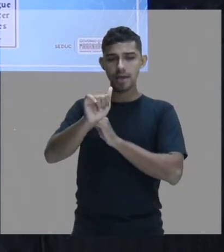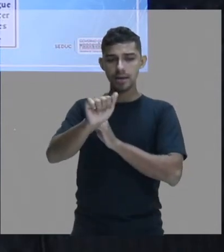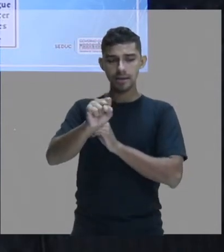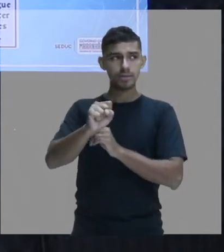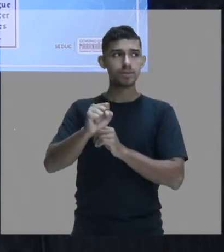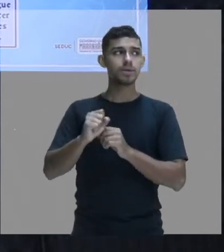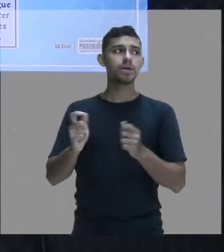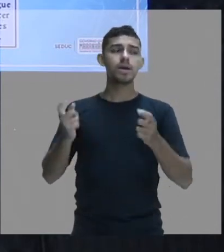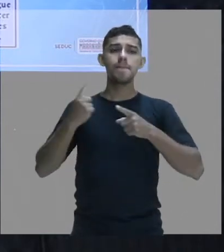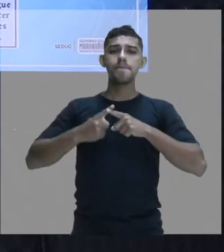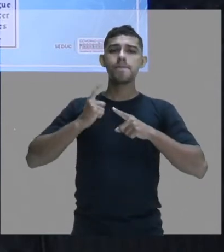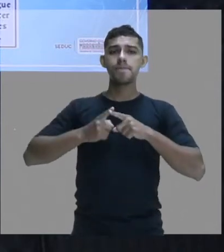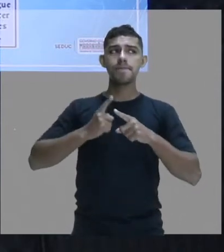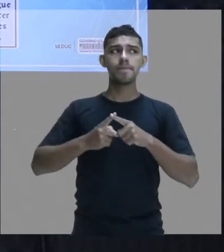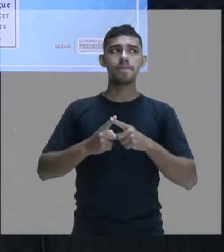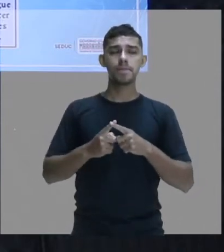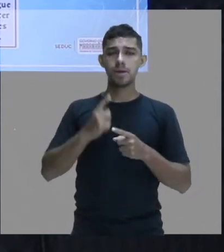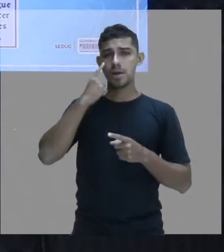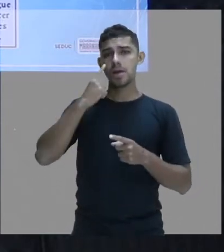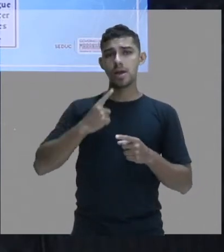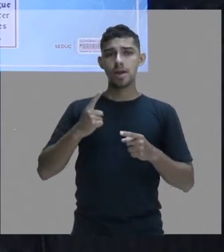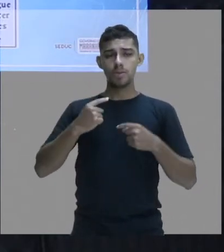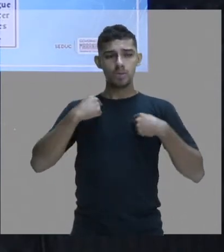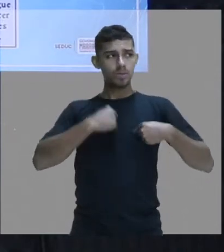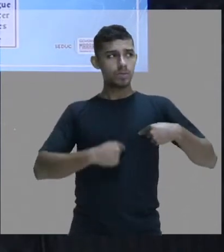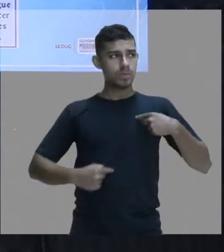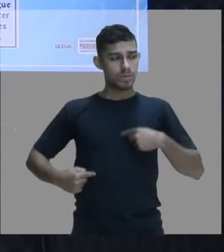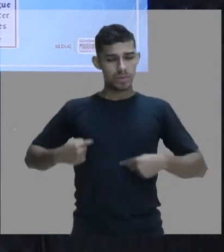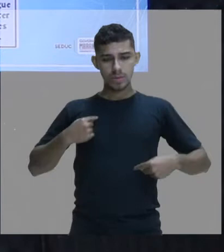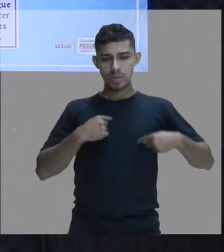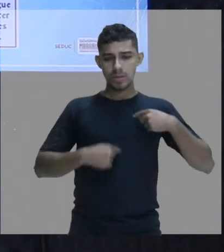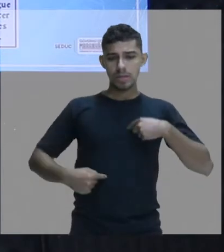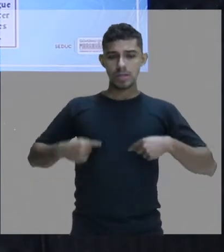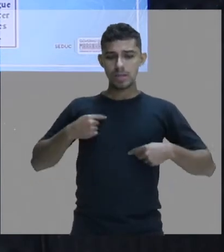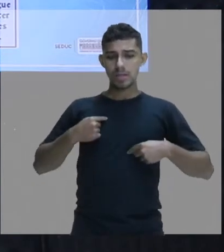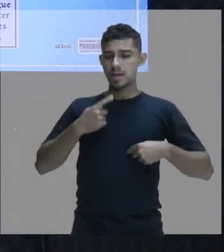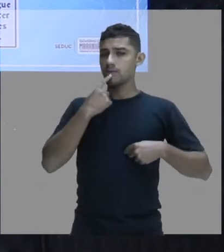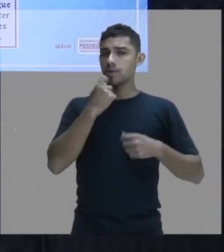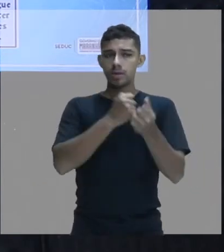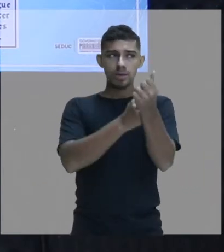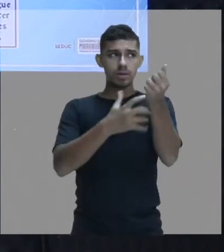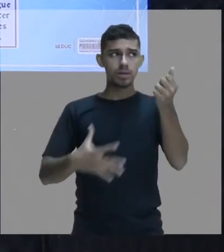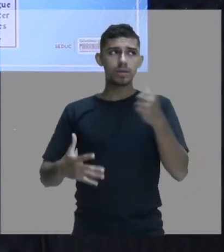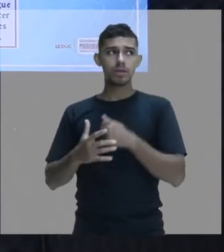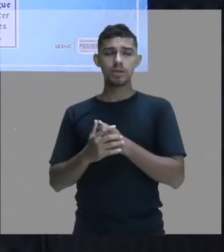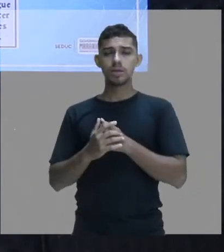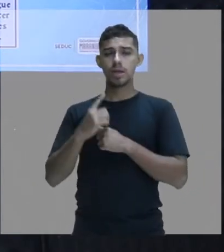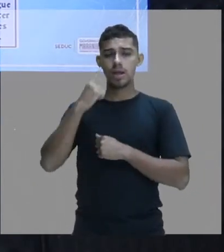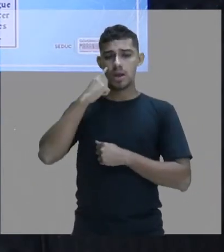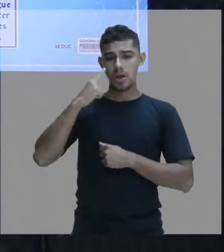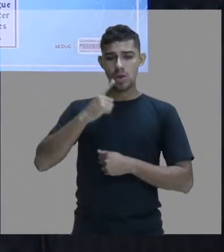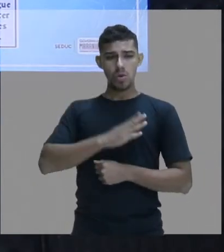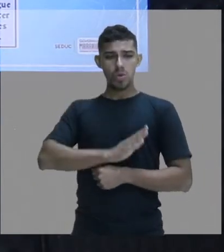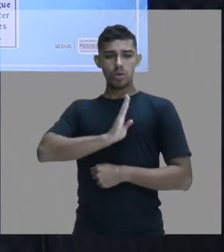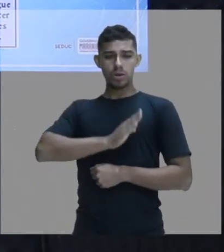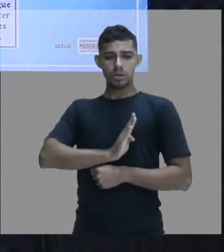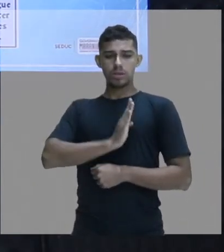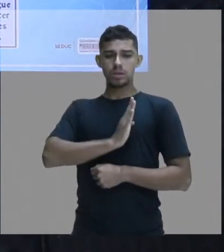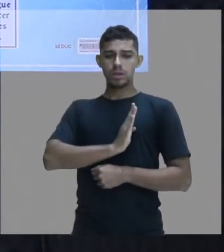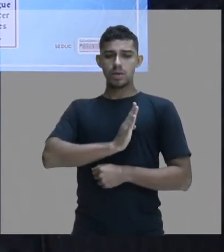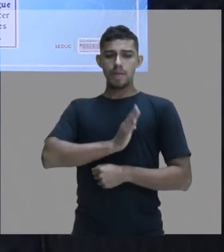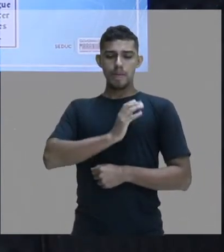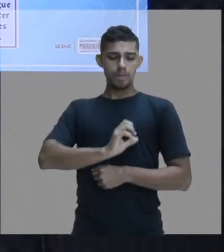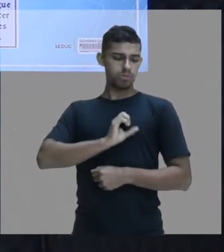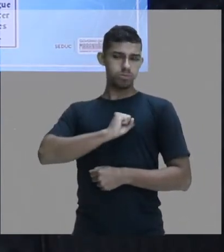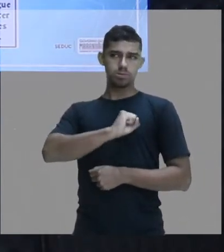artérias que circunda o sangue, o quê? O sangue oxigenado, aquele sangue que está saindo do coração. Então, o sangue, quando ele sai do coração, ele sai